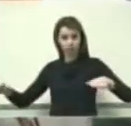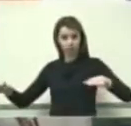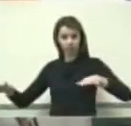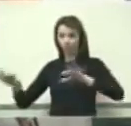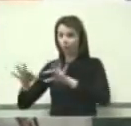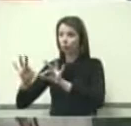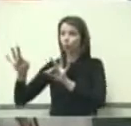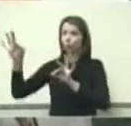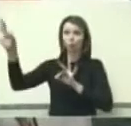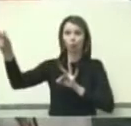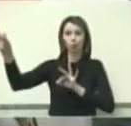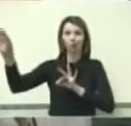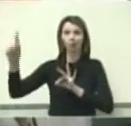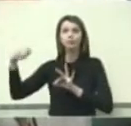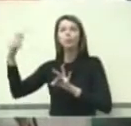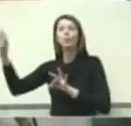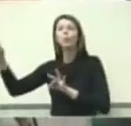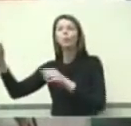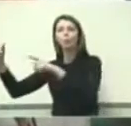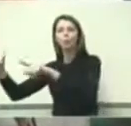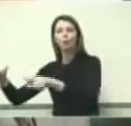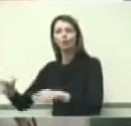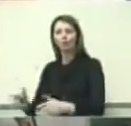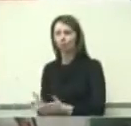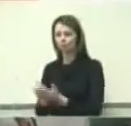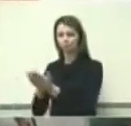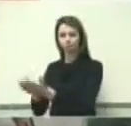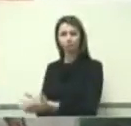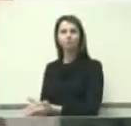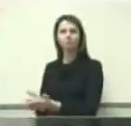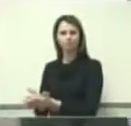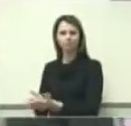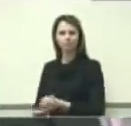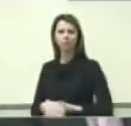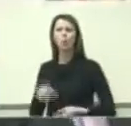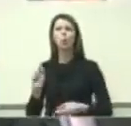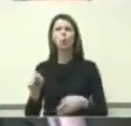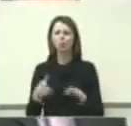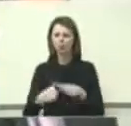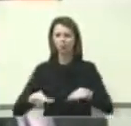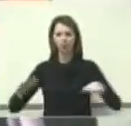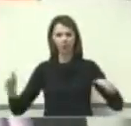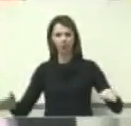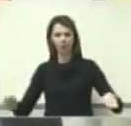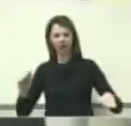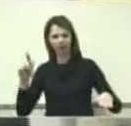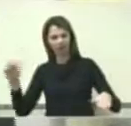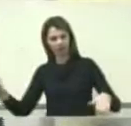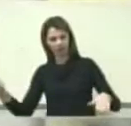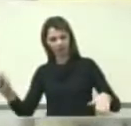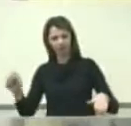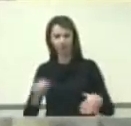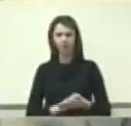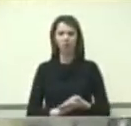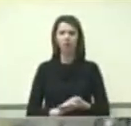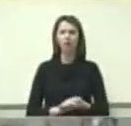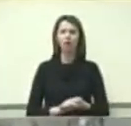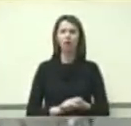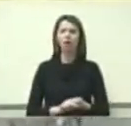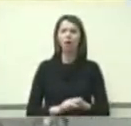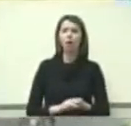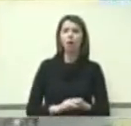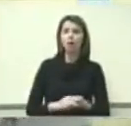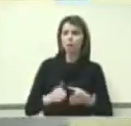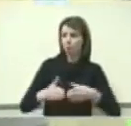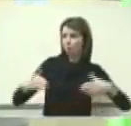a tiberíades e o mar da Galileia não é um